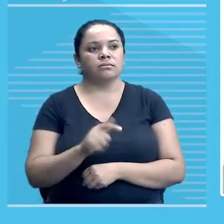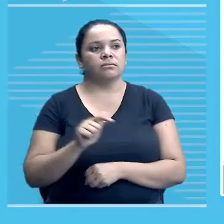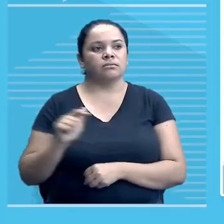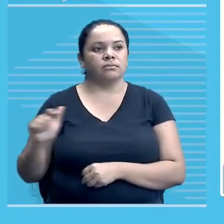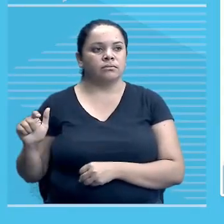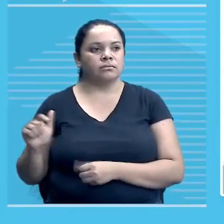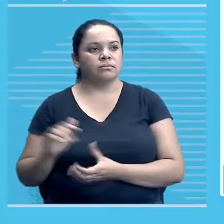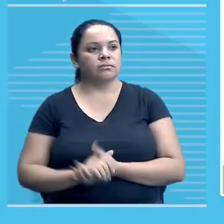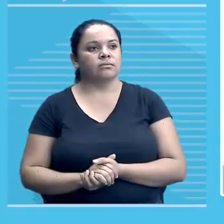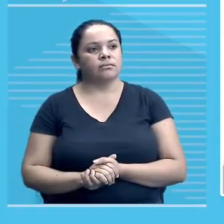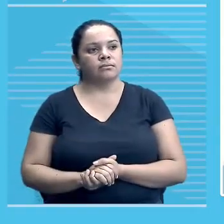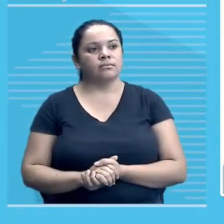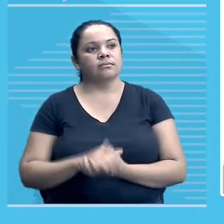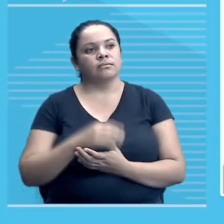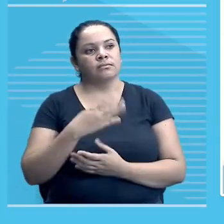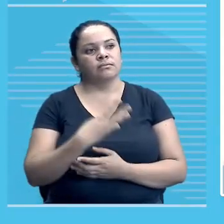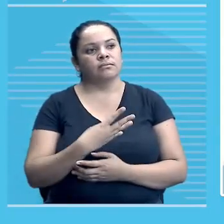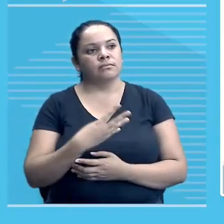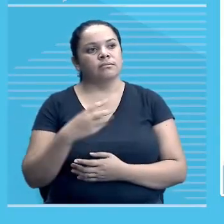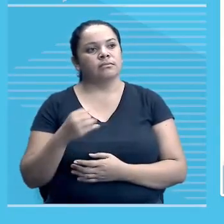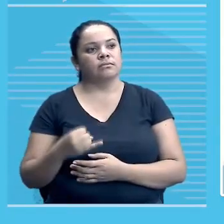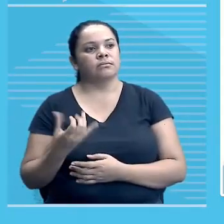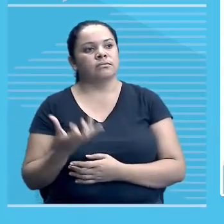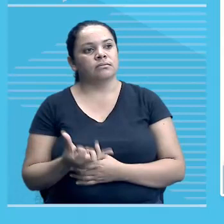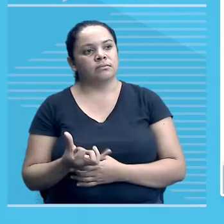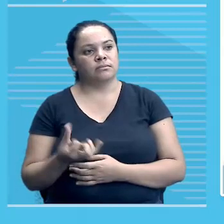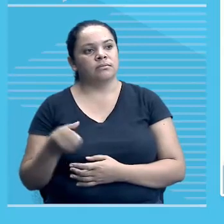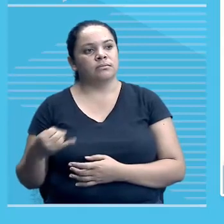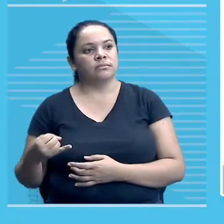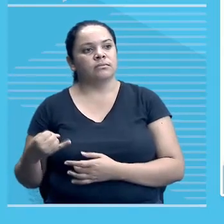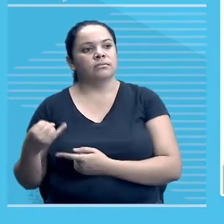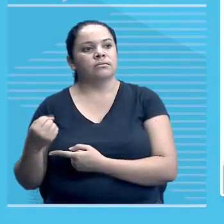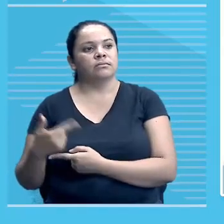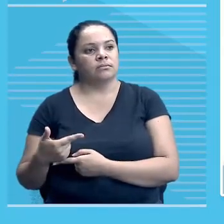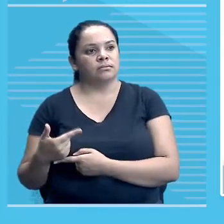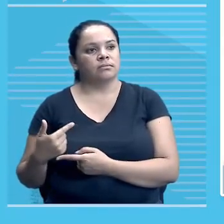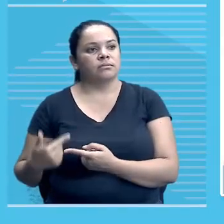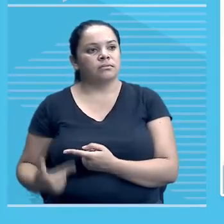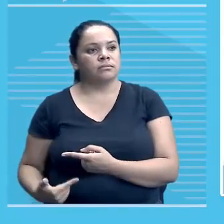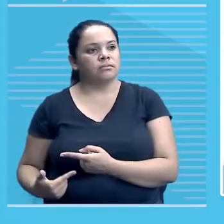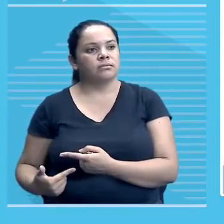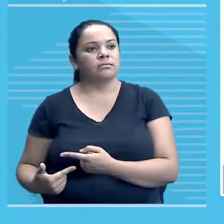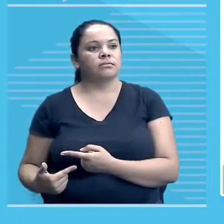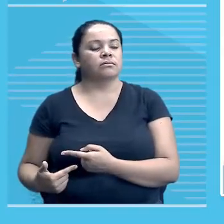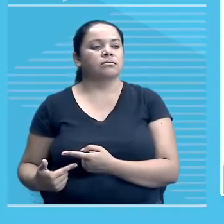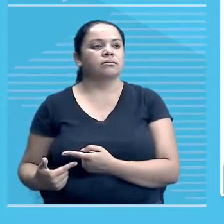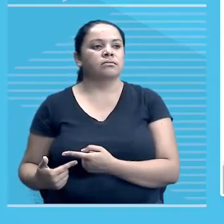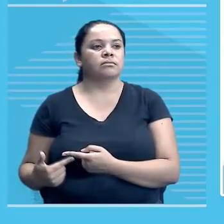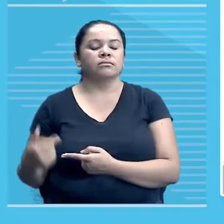solução. Fica menos 2. Dividido por 2, que dá